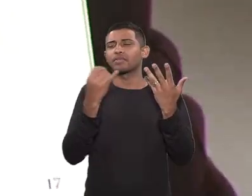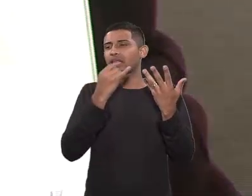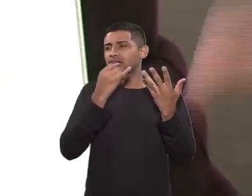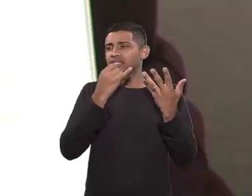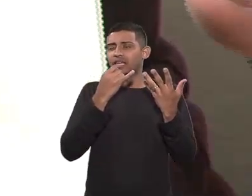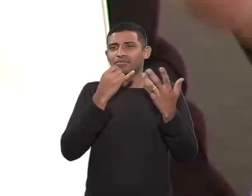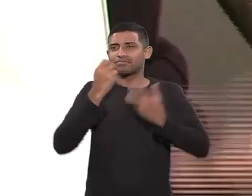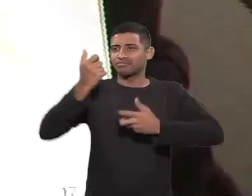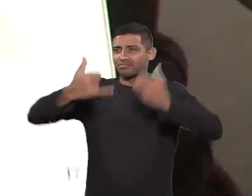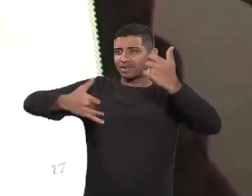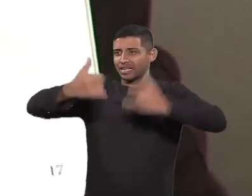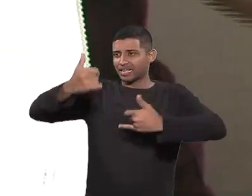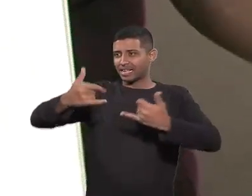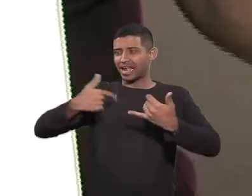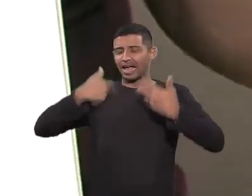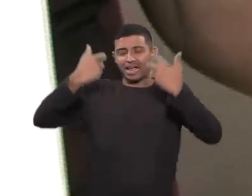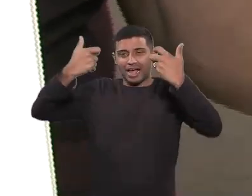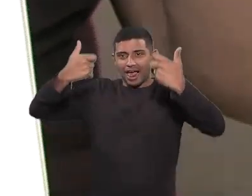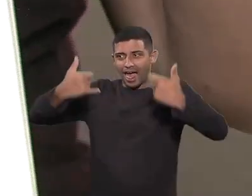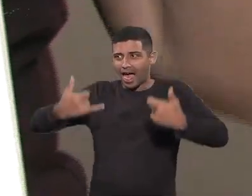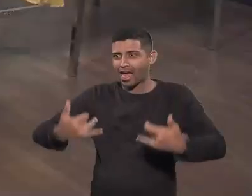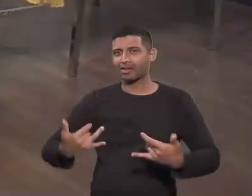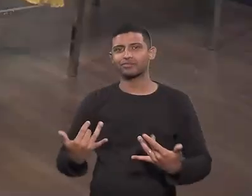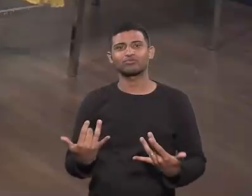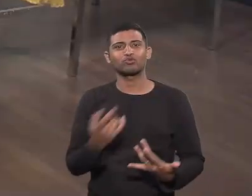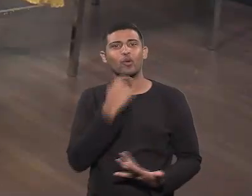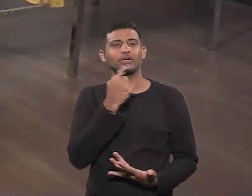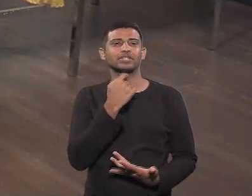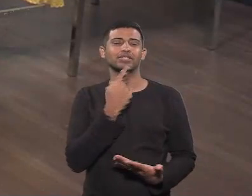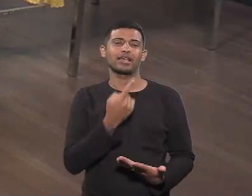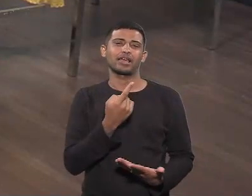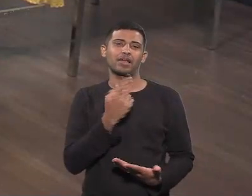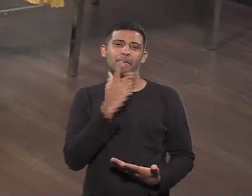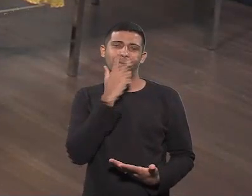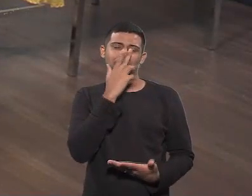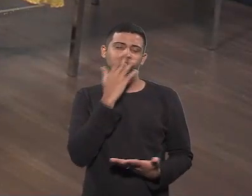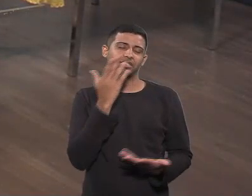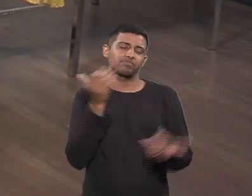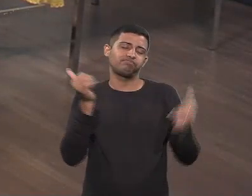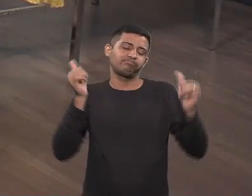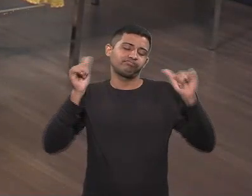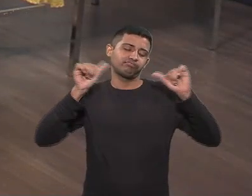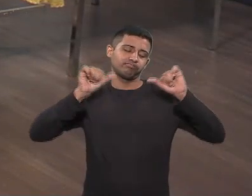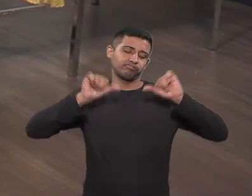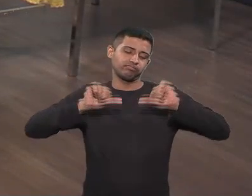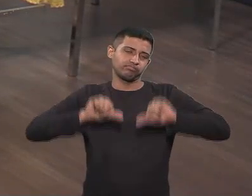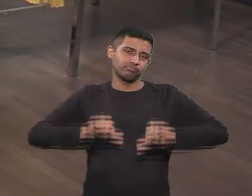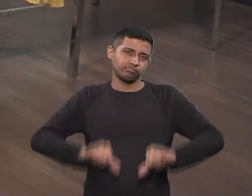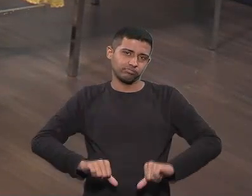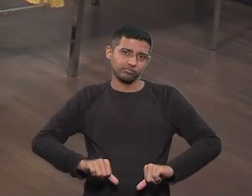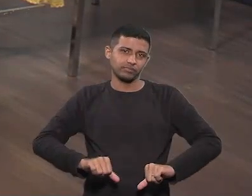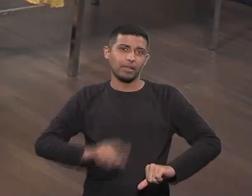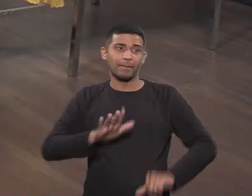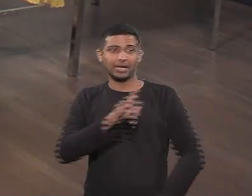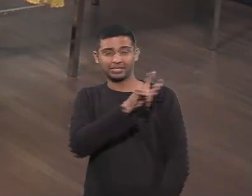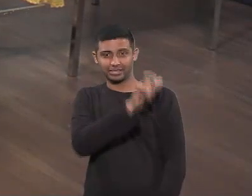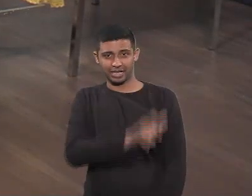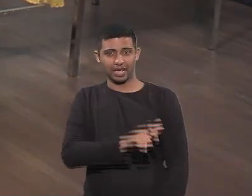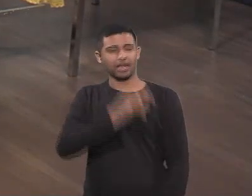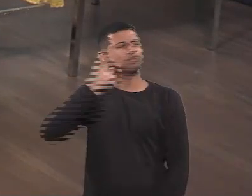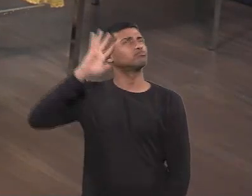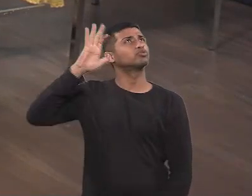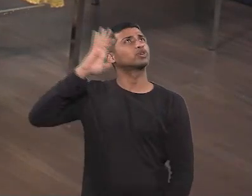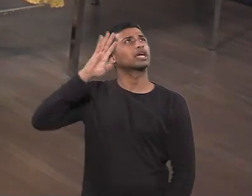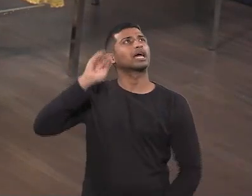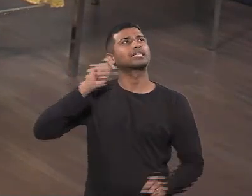consegue passar para o outro aquilo que você está fazendo, e aí morre aquilo. E aí a possibilidade dela sonhar faz com que ela